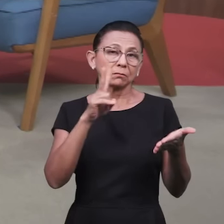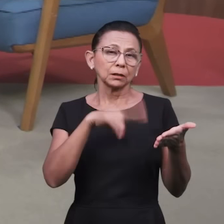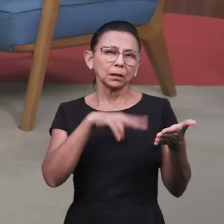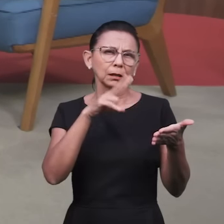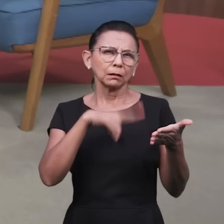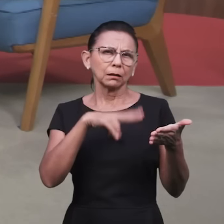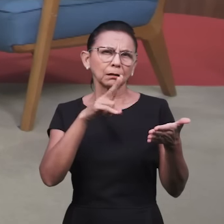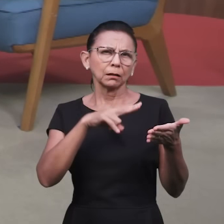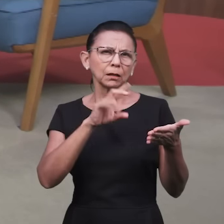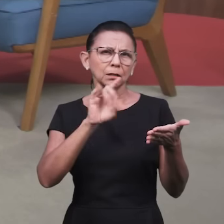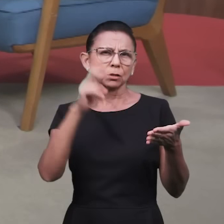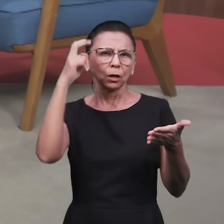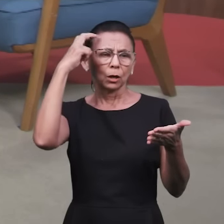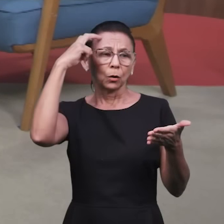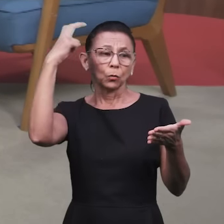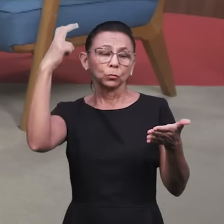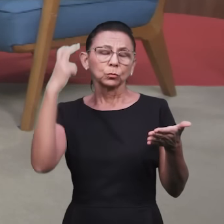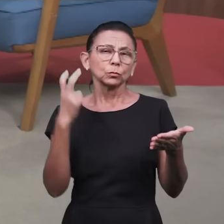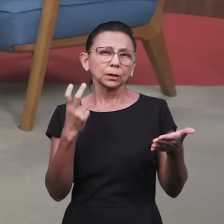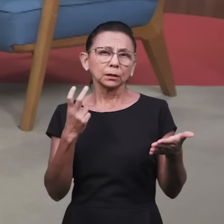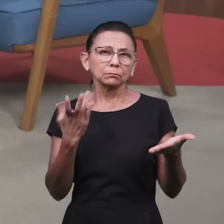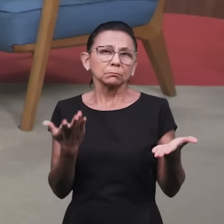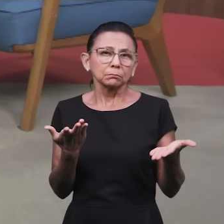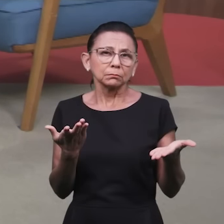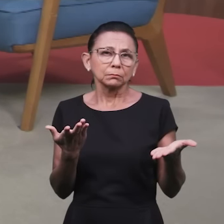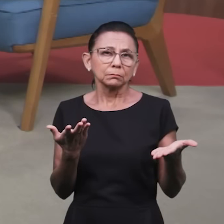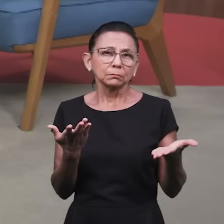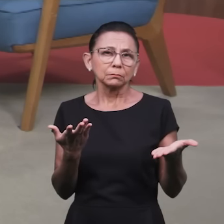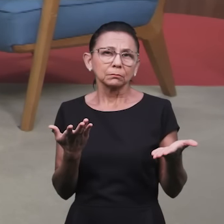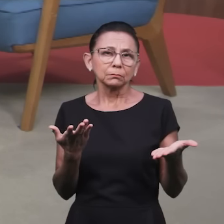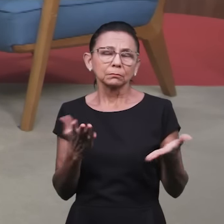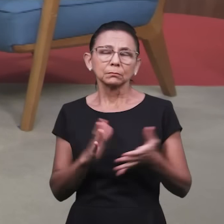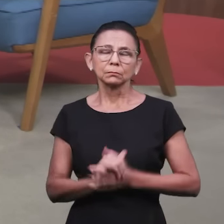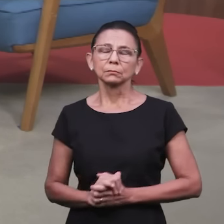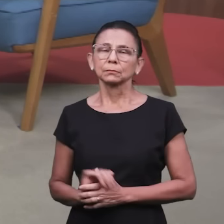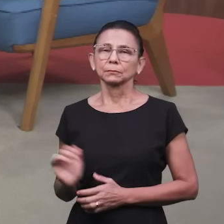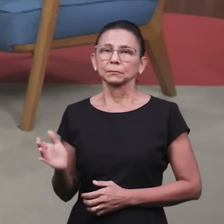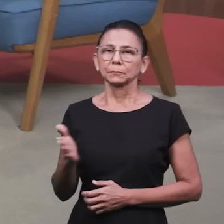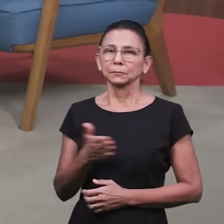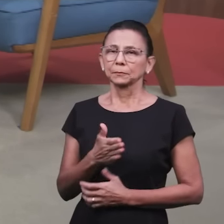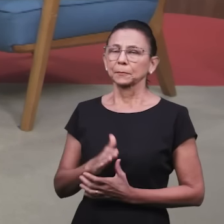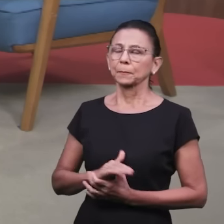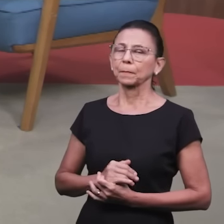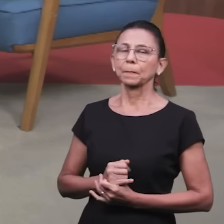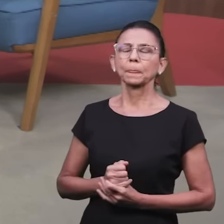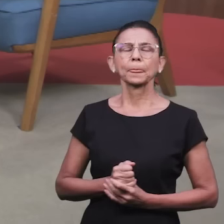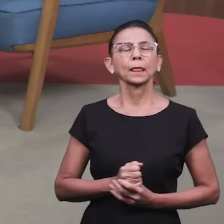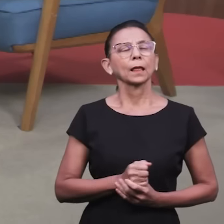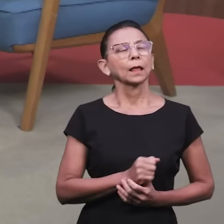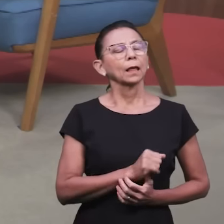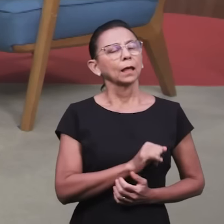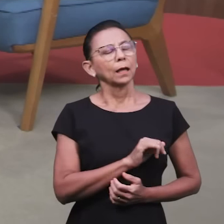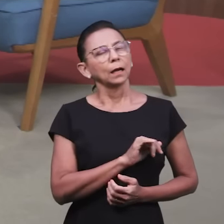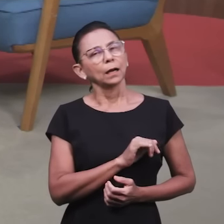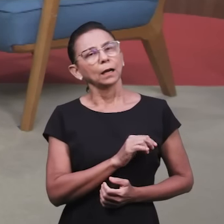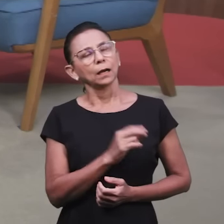Posso fazer um resgate aqui, dentro disso que vocês dois acabaram de falar?